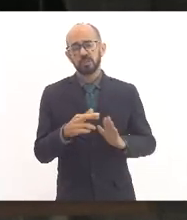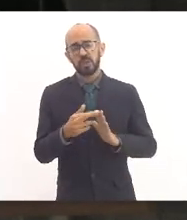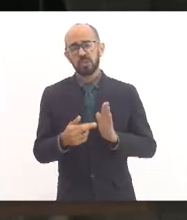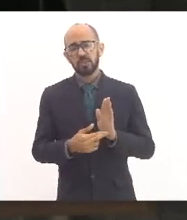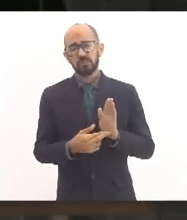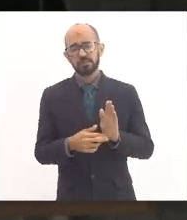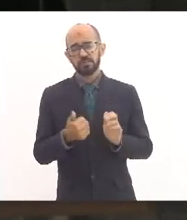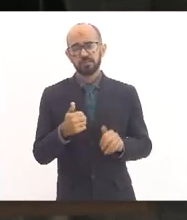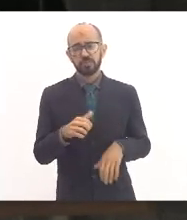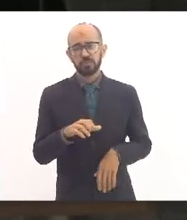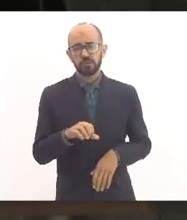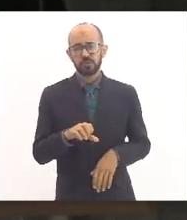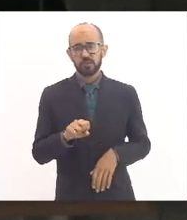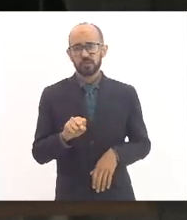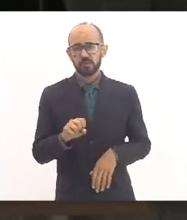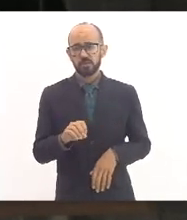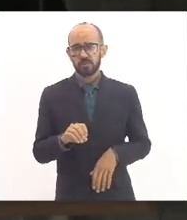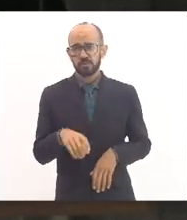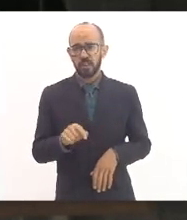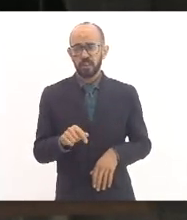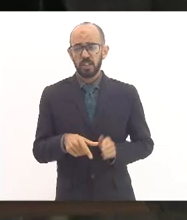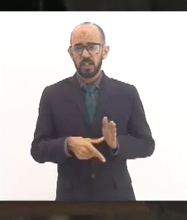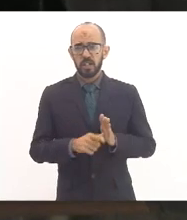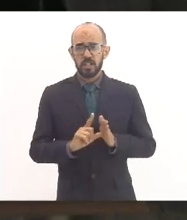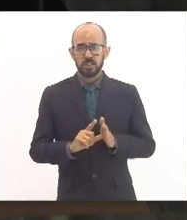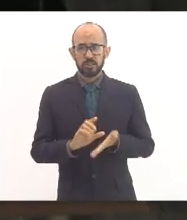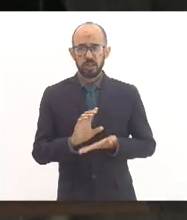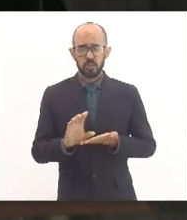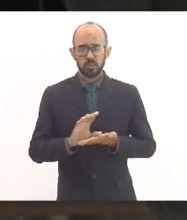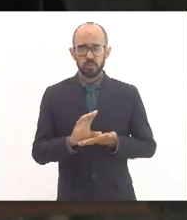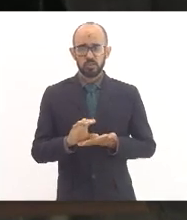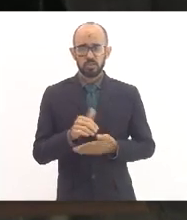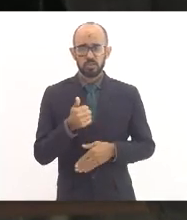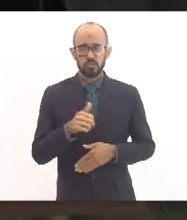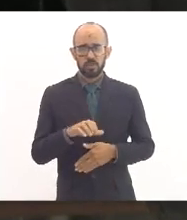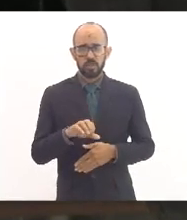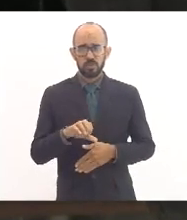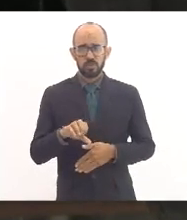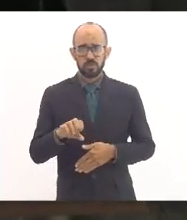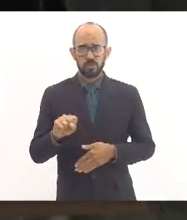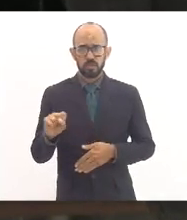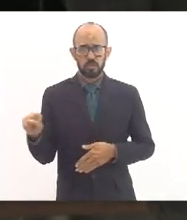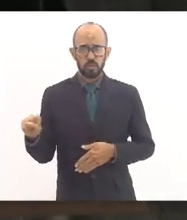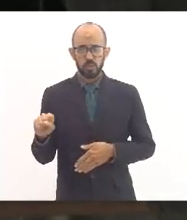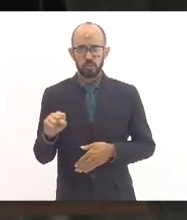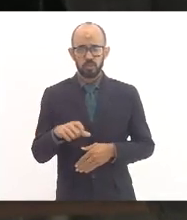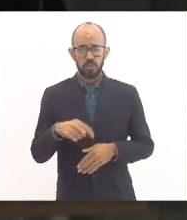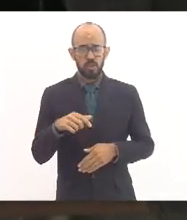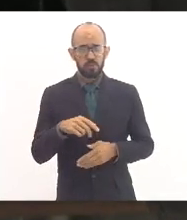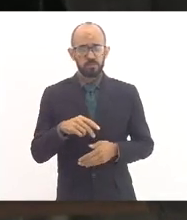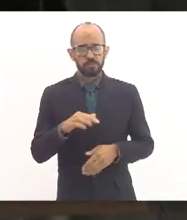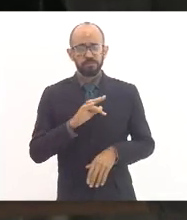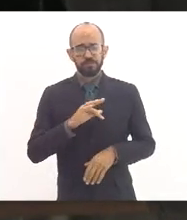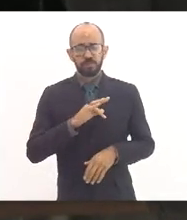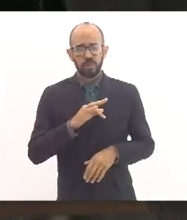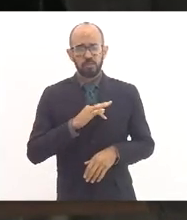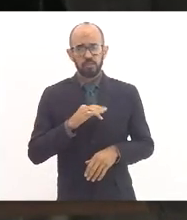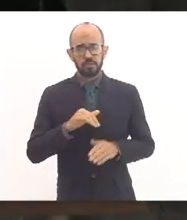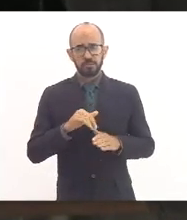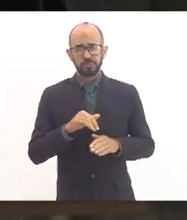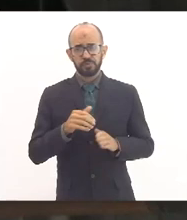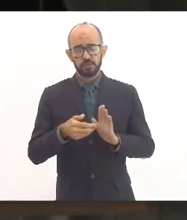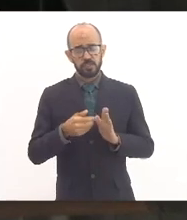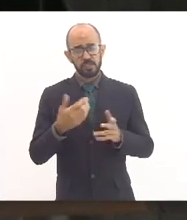pré Constituição de 1988 da Índia ver né o absurdo após faz a defesa da supressão do